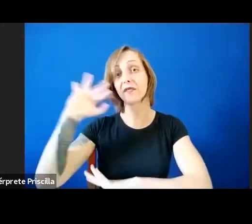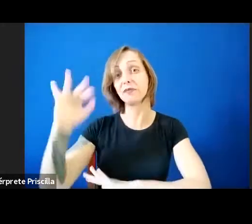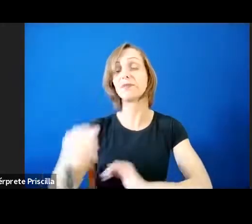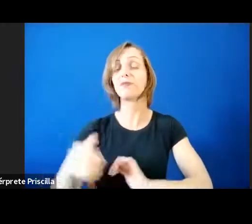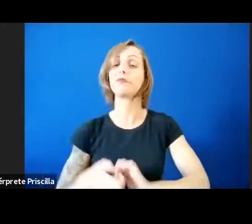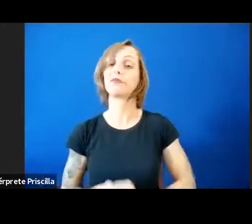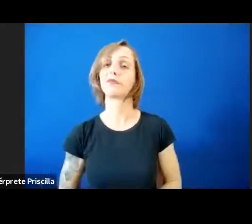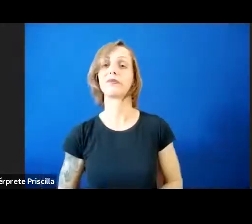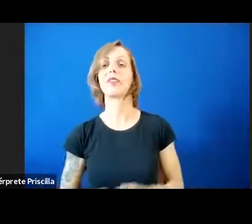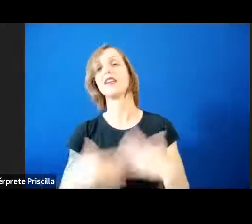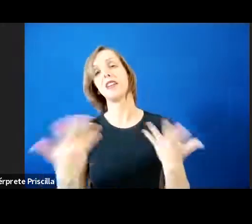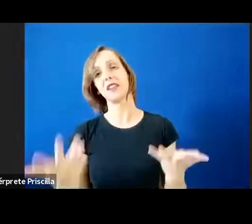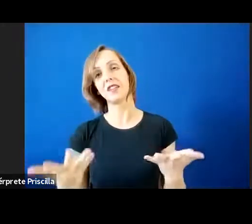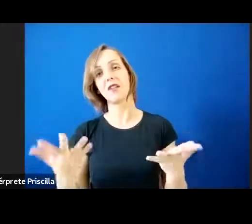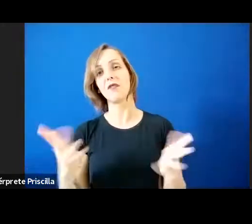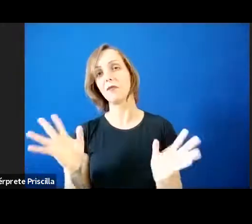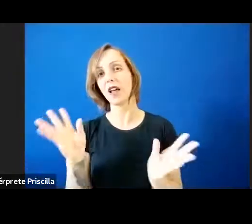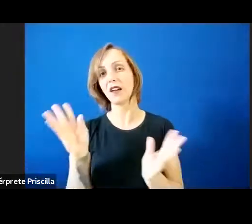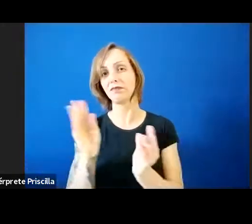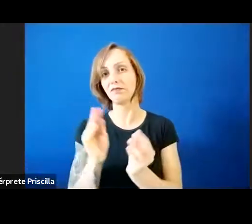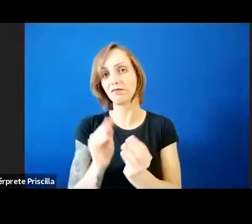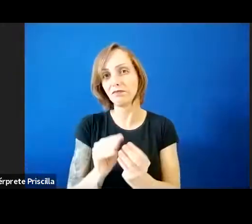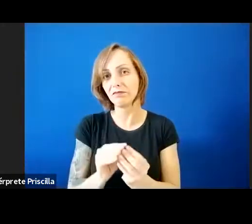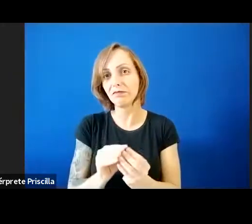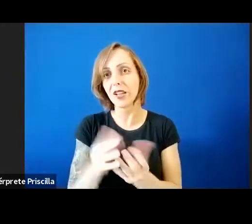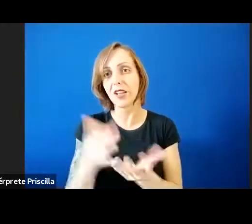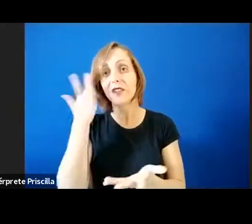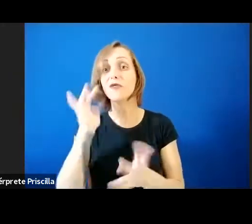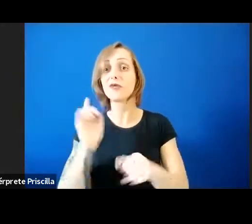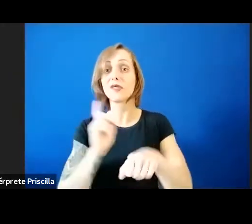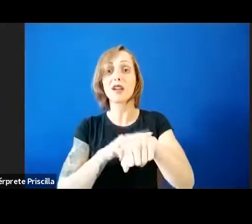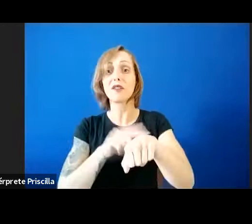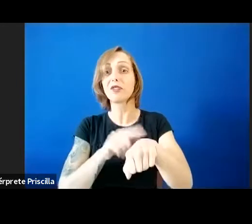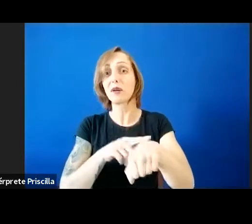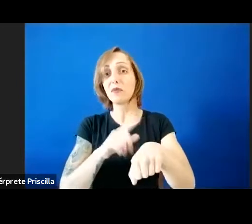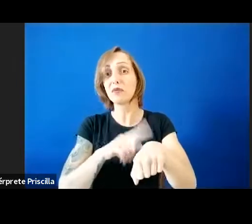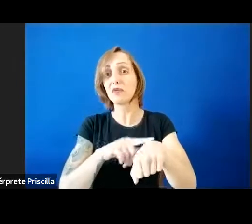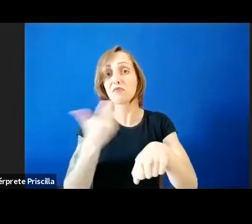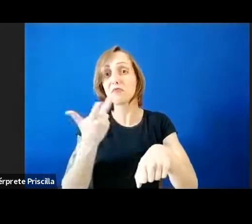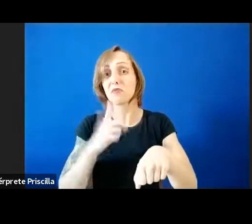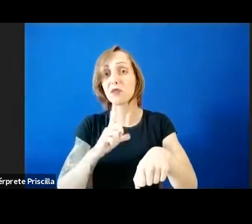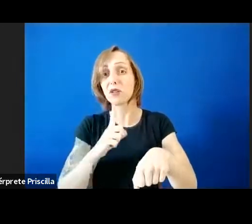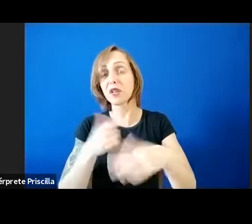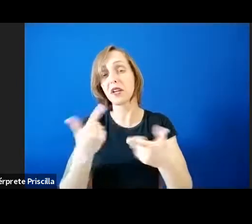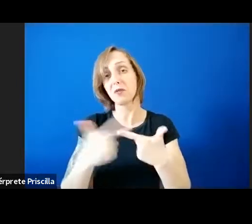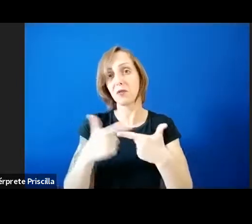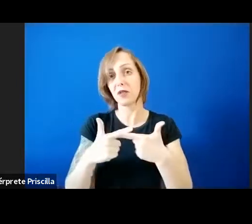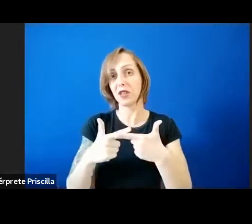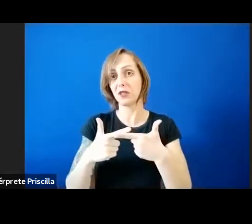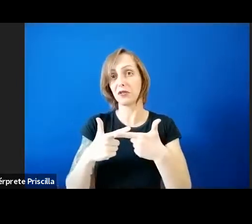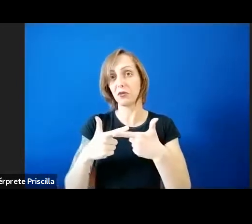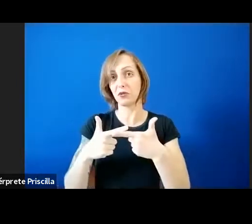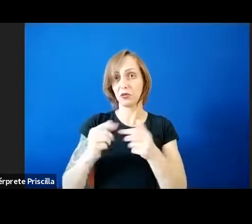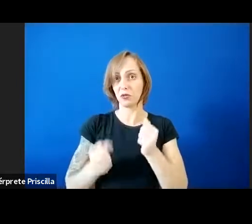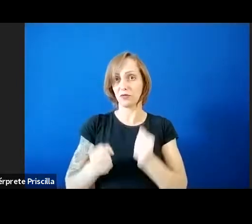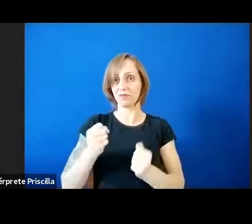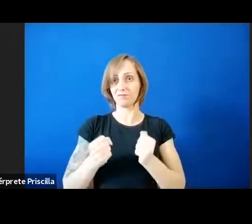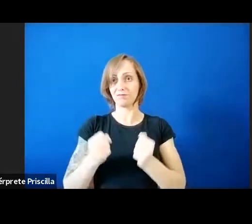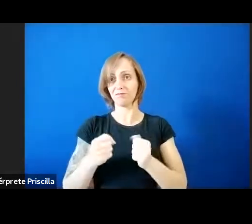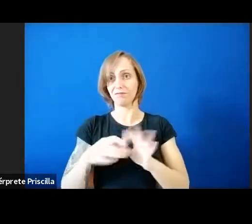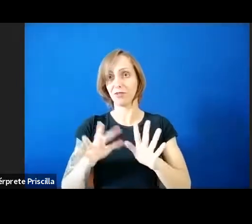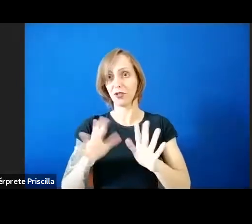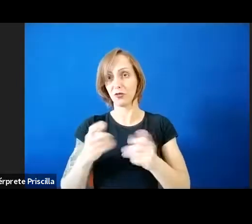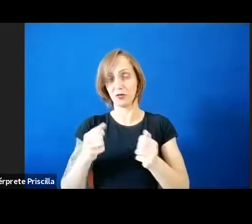não sei qual que é o meu tempo, eu nem estou marcando aqui, né? Como falei, estou na estrada. Mas, assim,